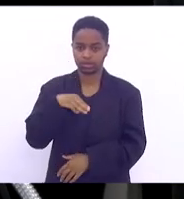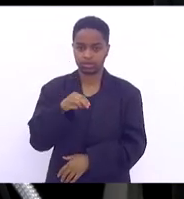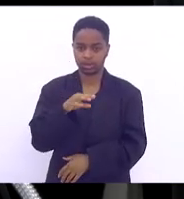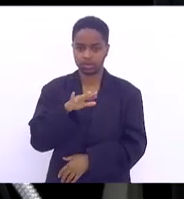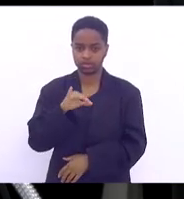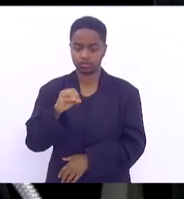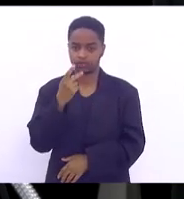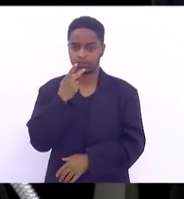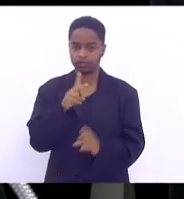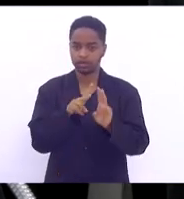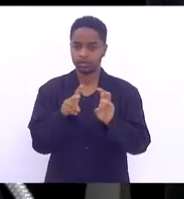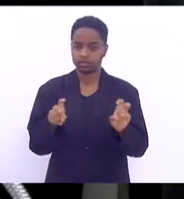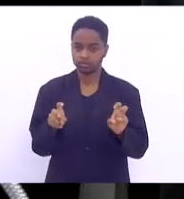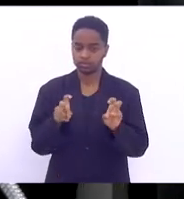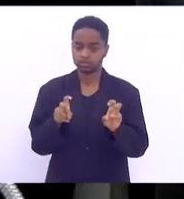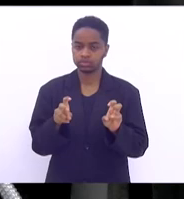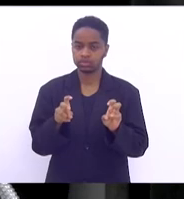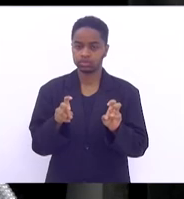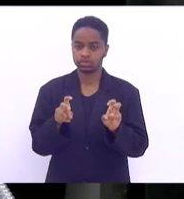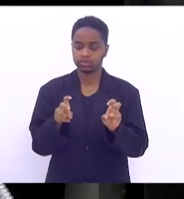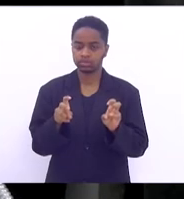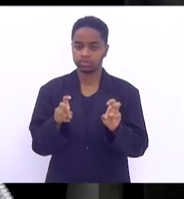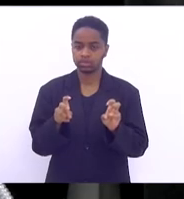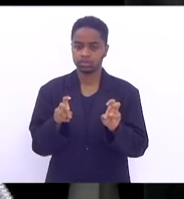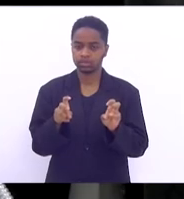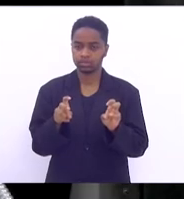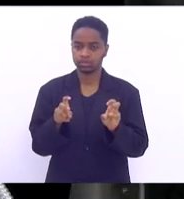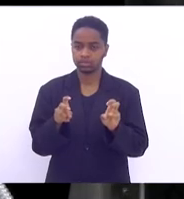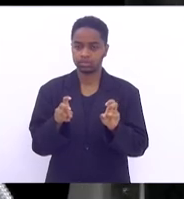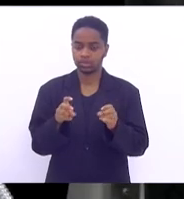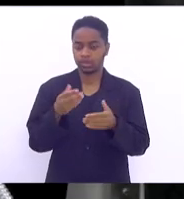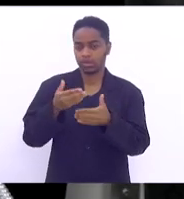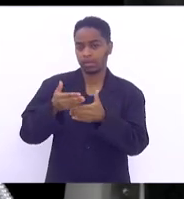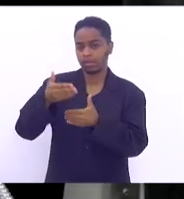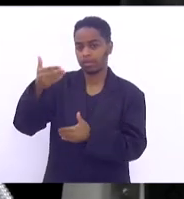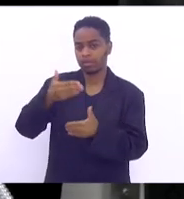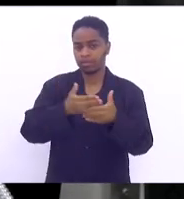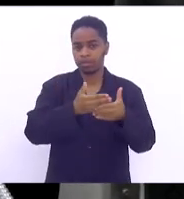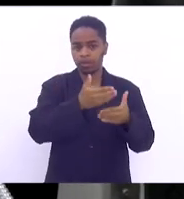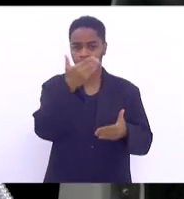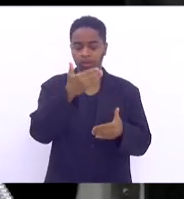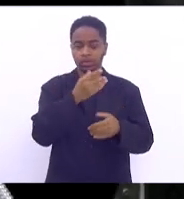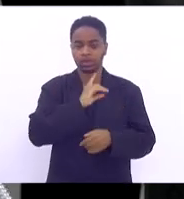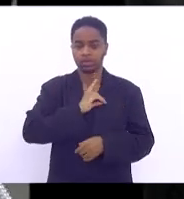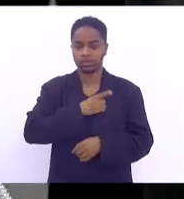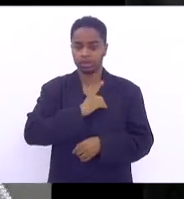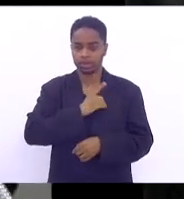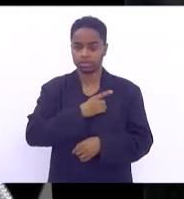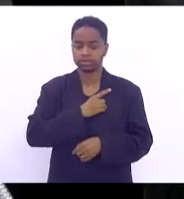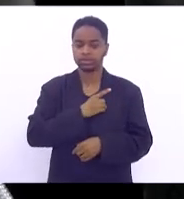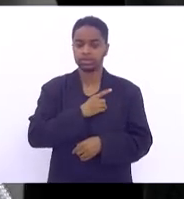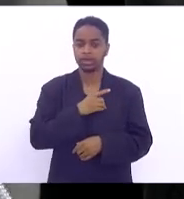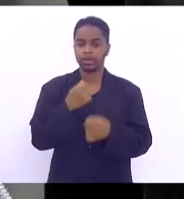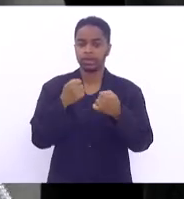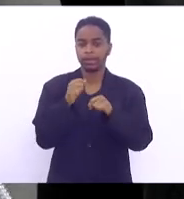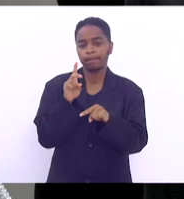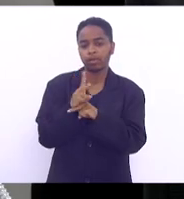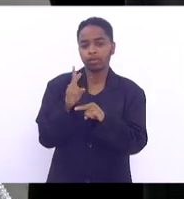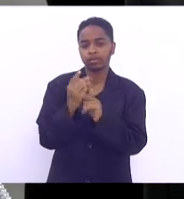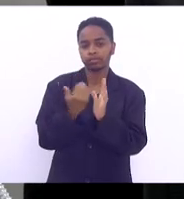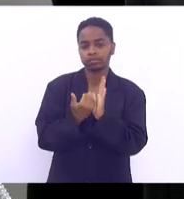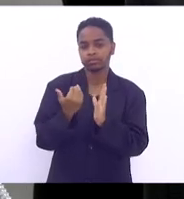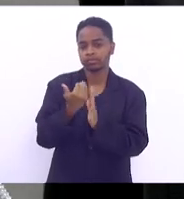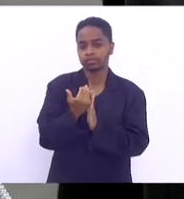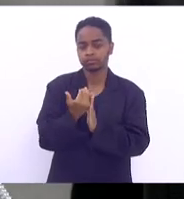que dispõe sobre a blindagem das portas das delegacias de polícia civil no âmbito do Estado do Rio de Janeiro, na forma em